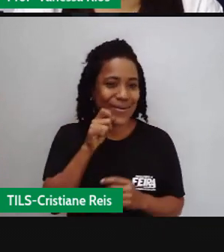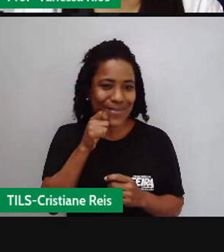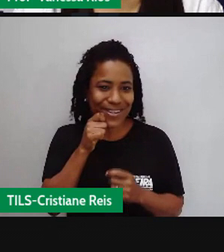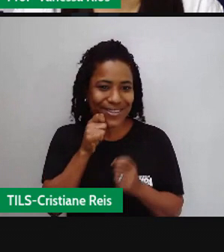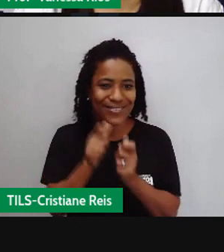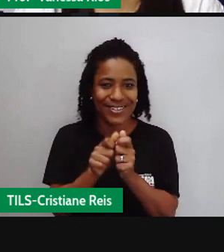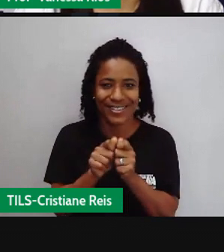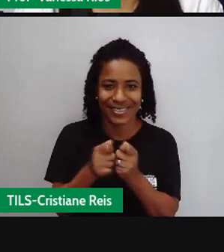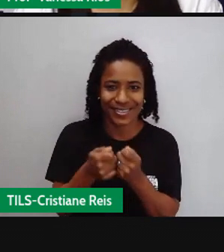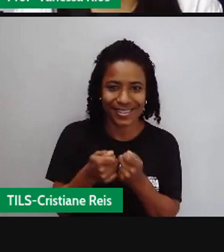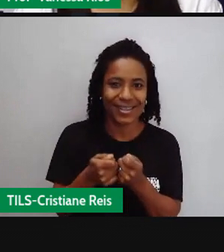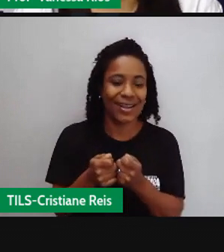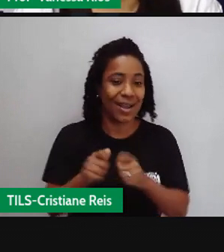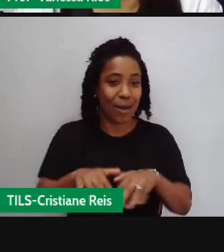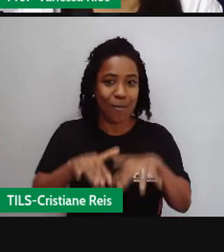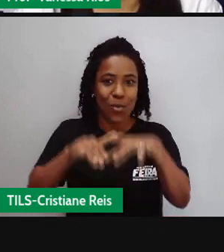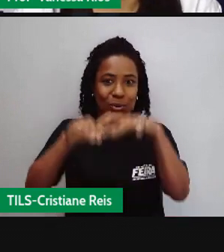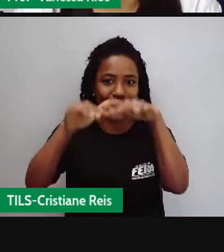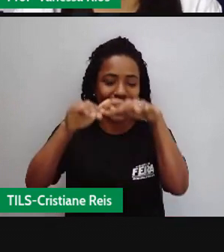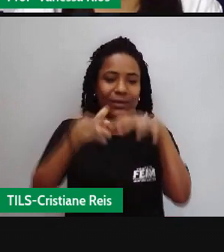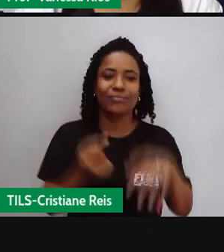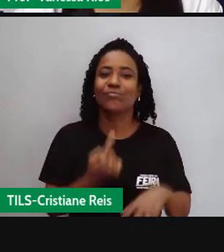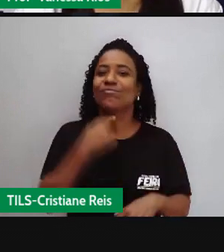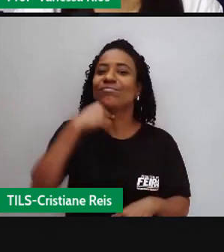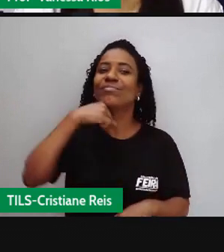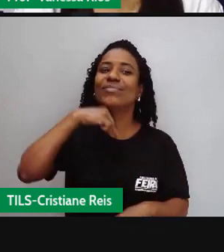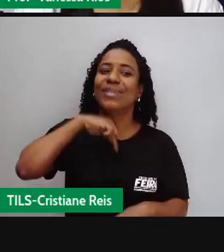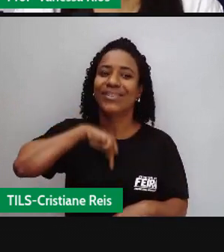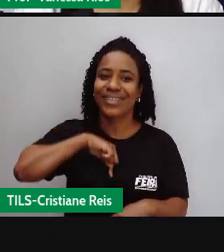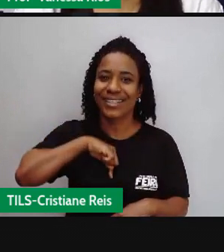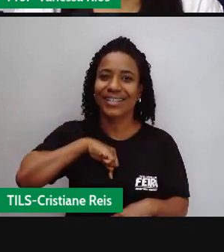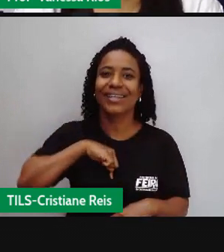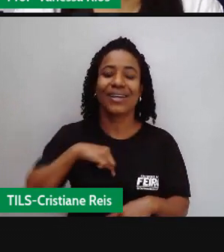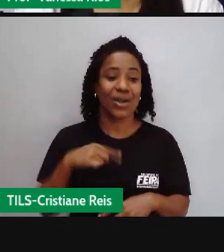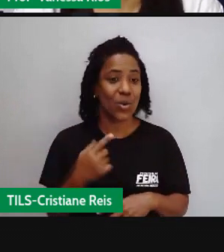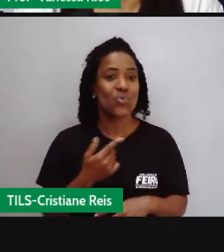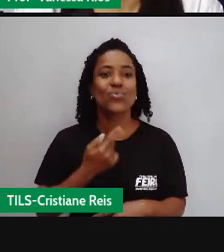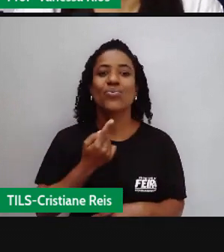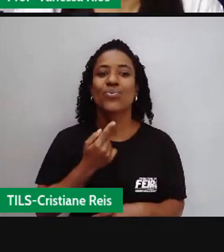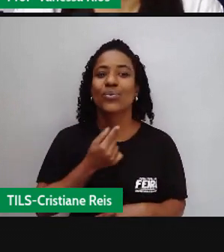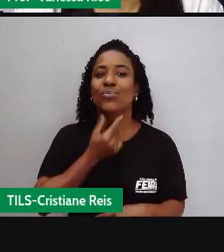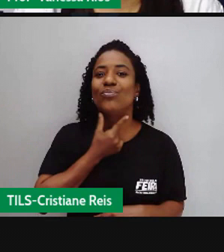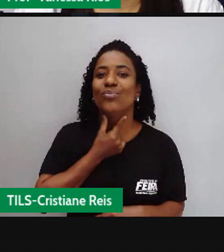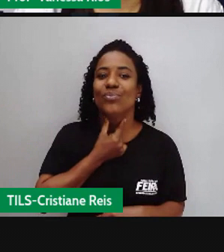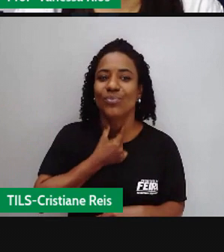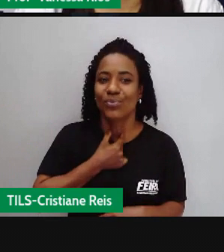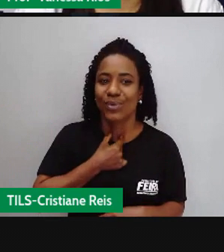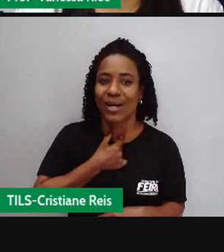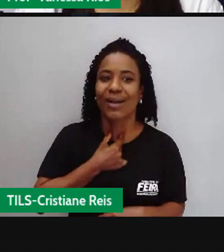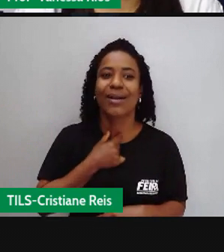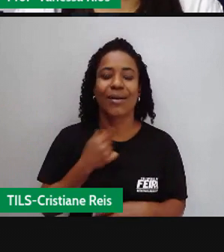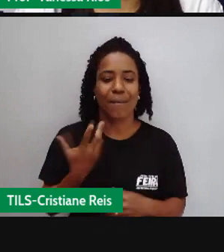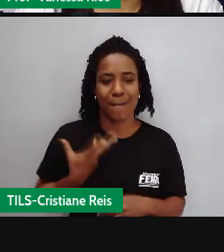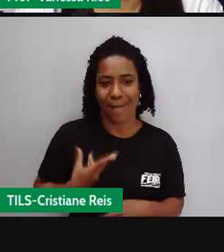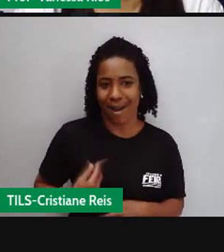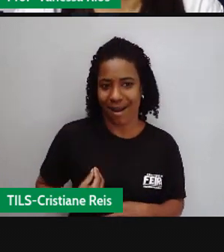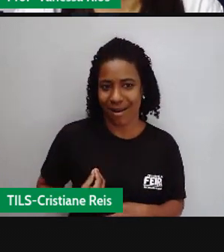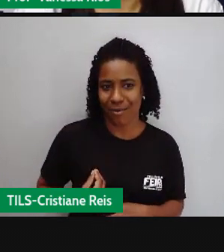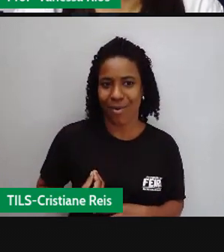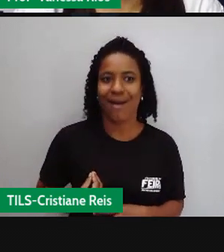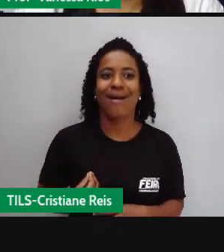amontoar, engolir, goela, mágoa, moela,